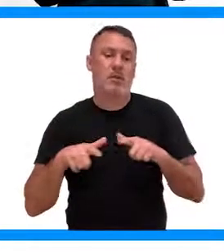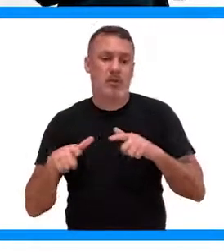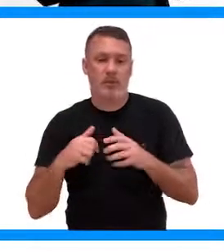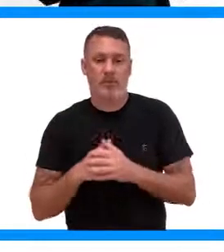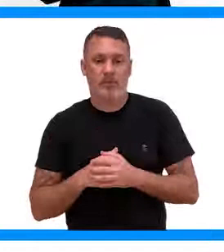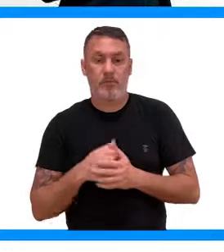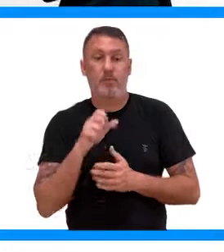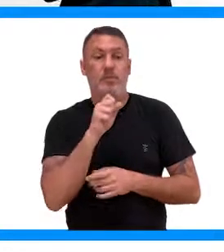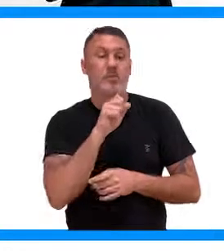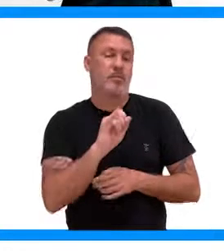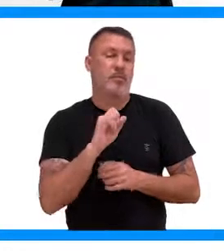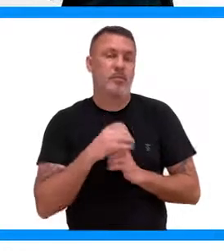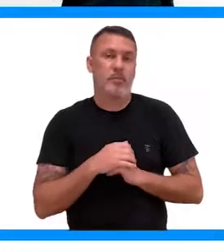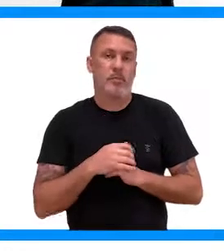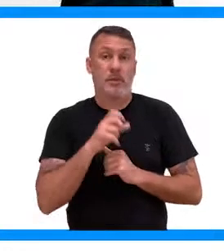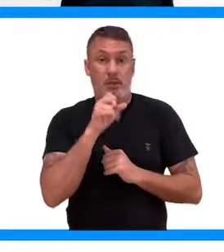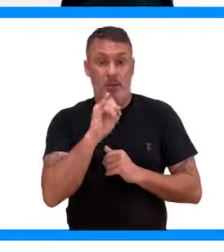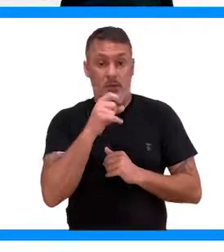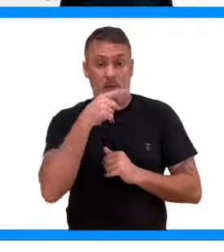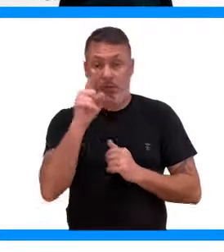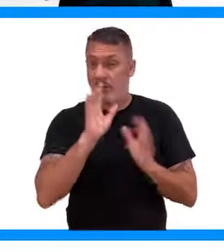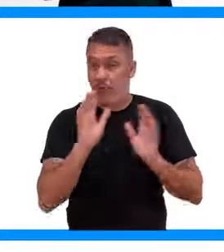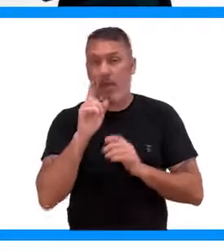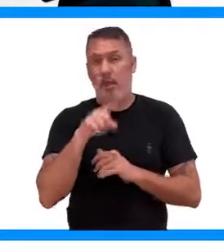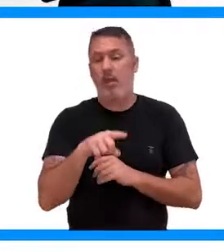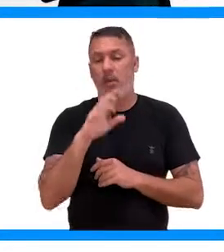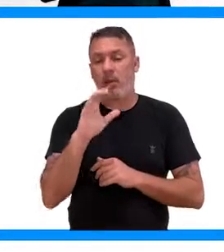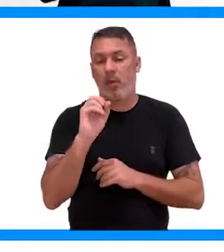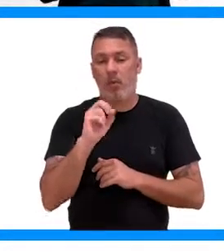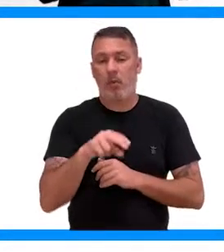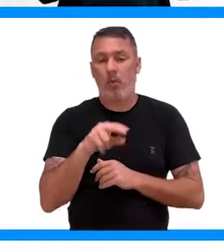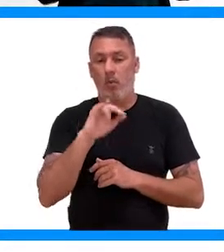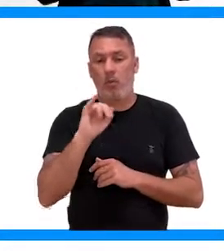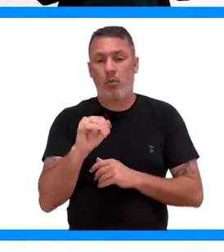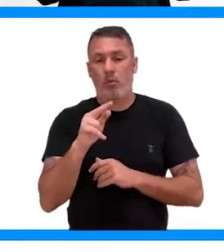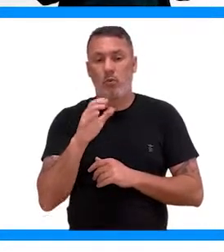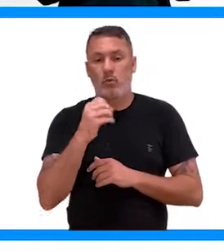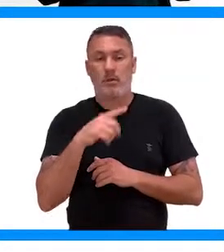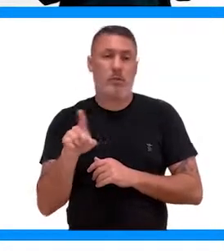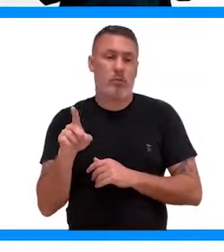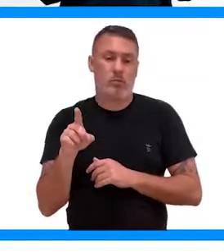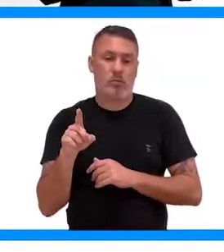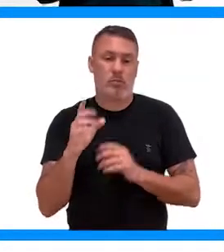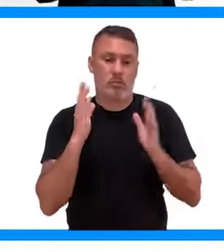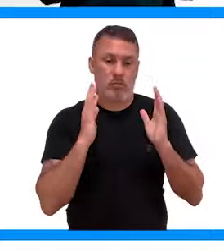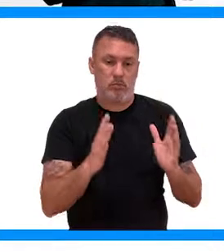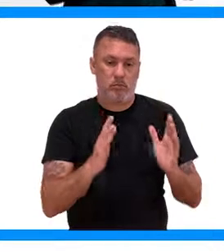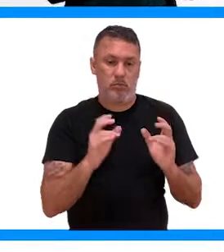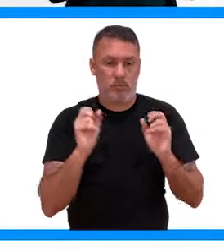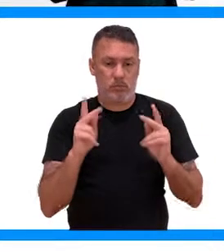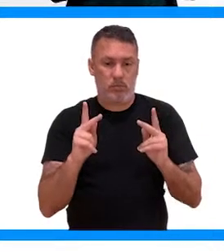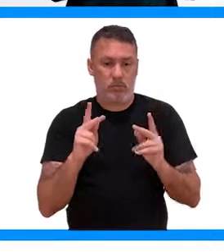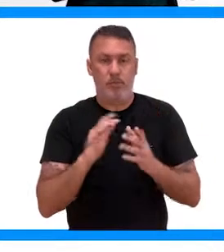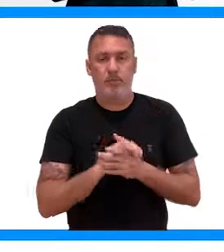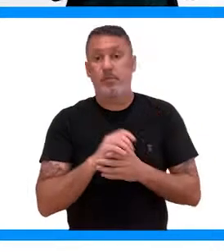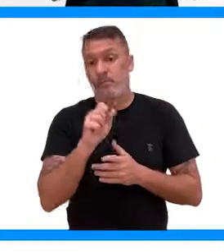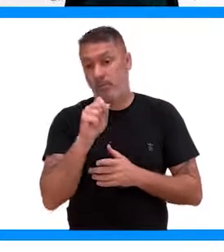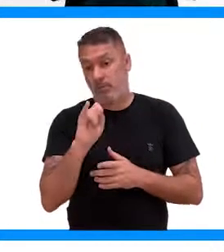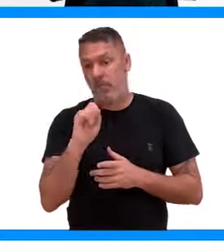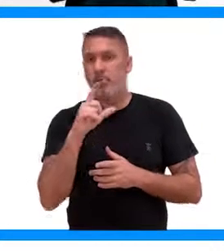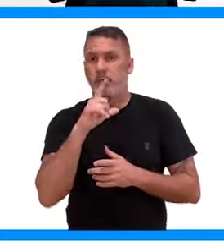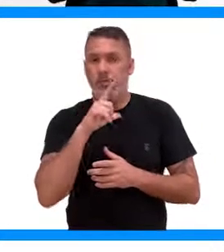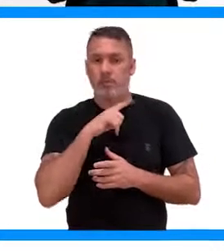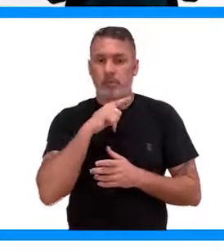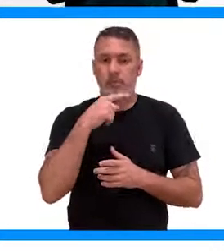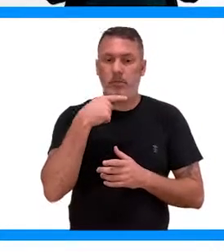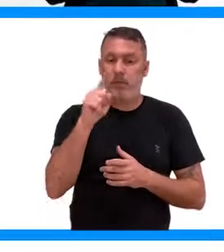Bien? Si. Sin la tilde é uma conjunção condicional. Bien?